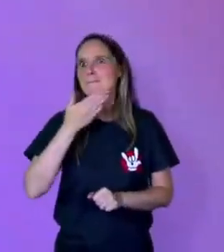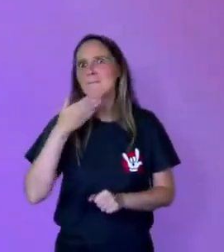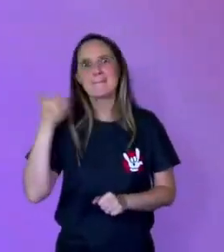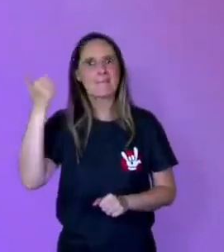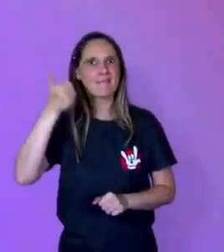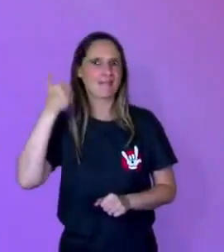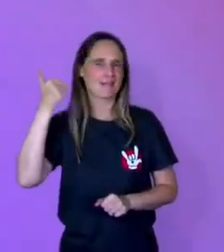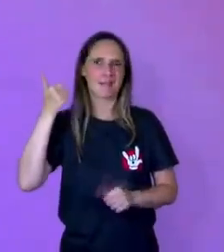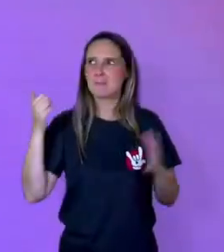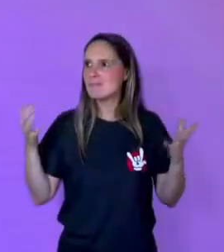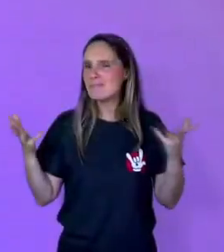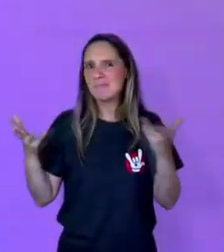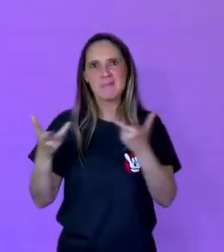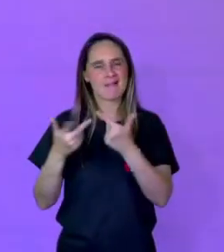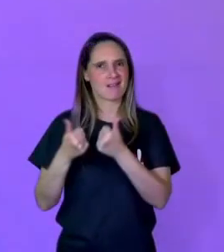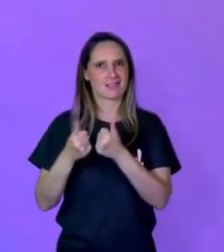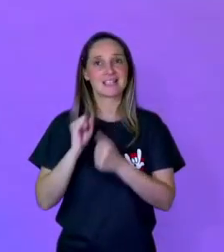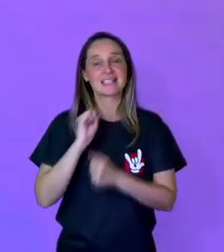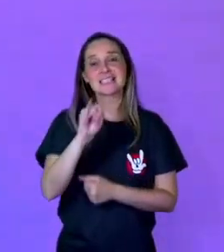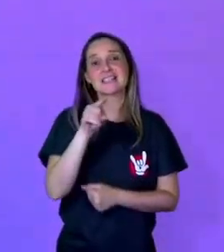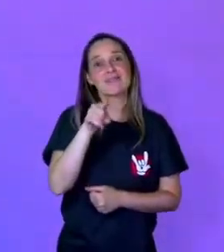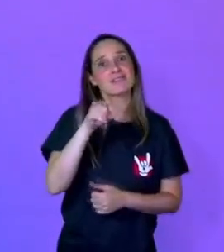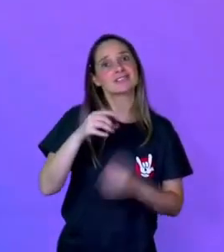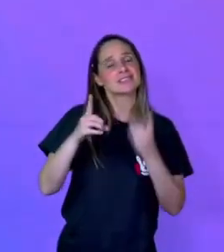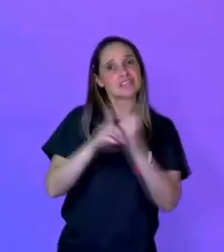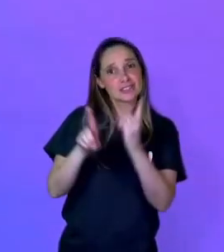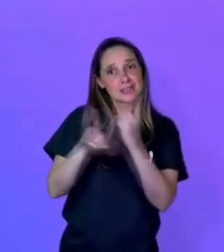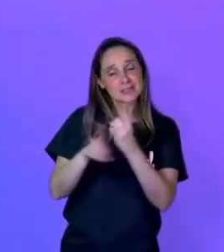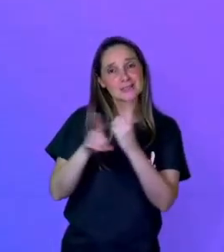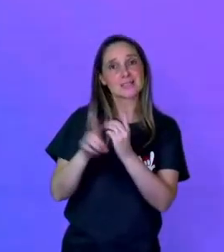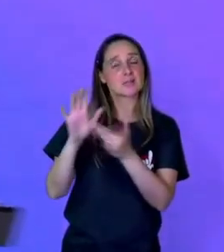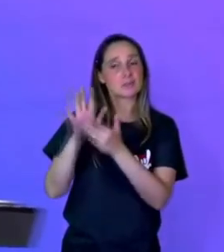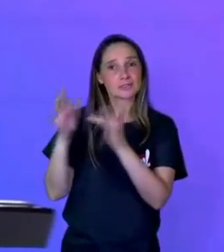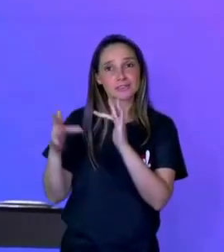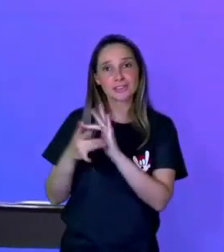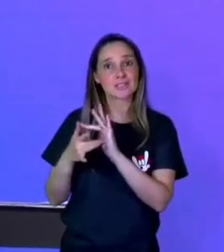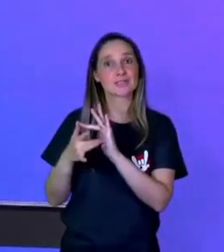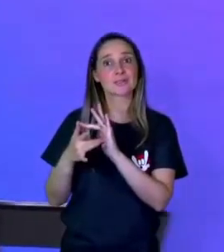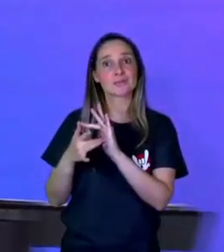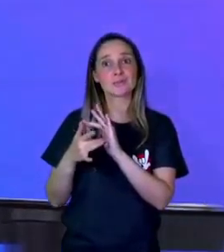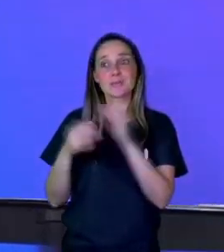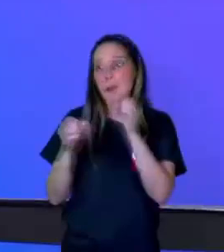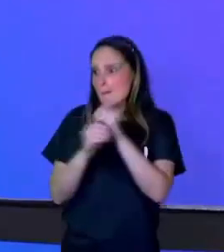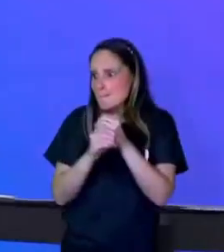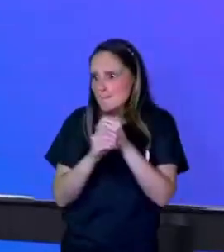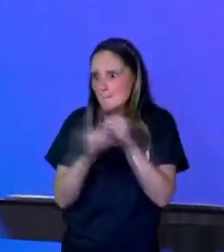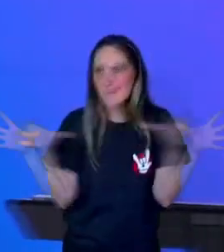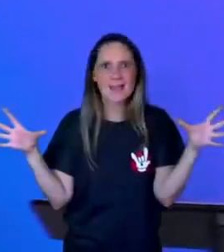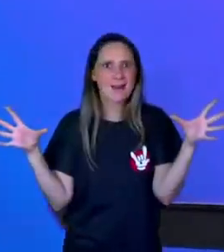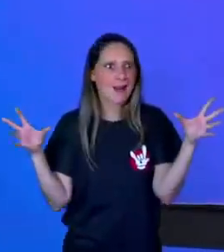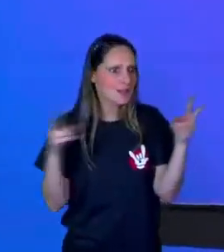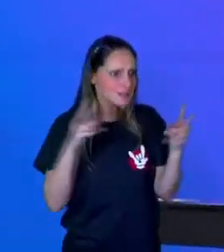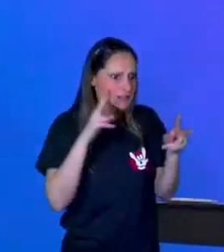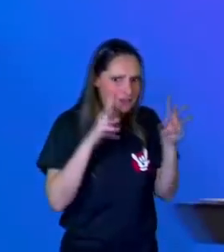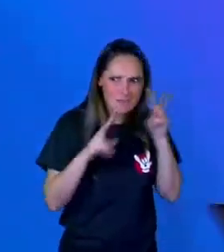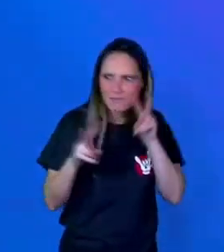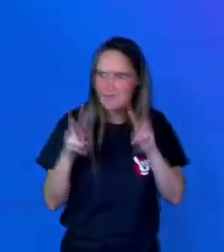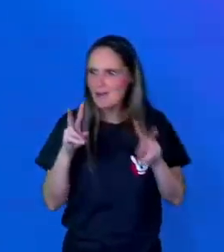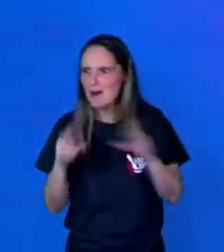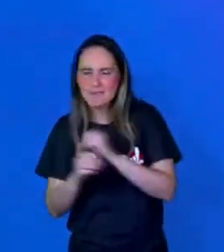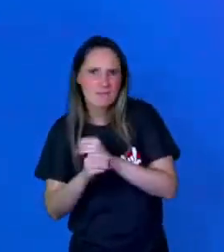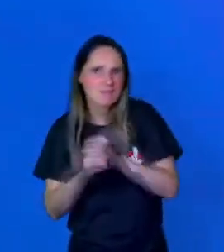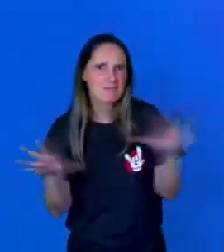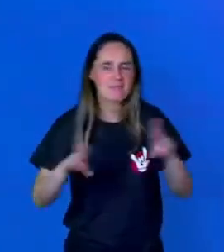Se você andasse com ele desde o princípio, você teria visto cegos enxergando, paralíticos andando, mortos ressuscitando,